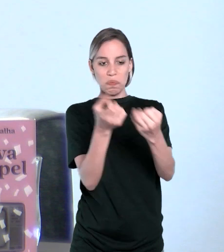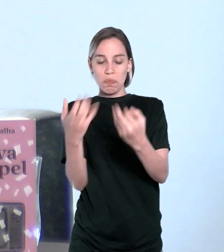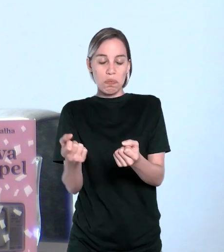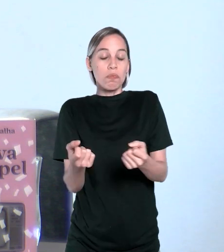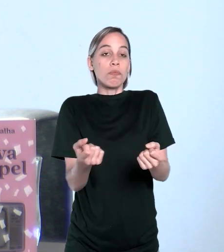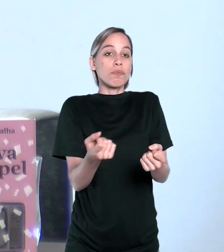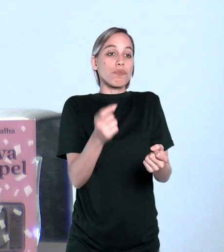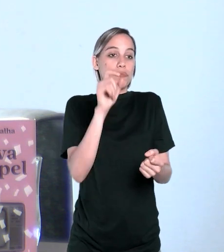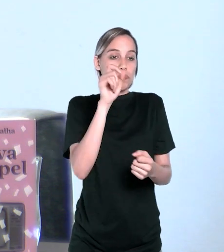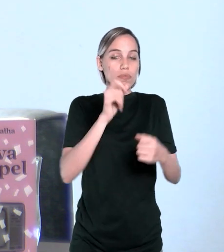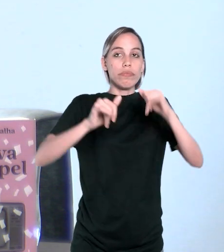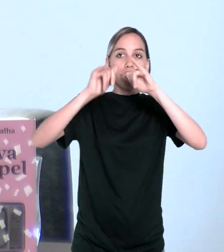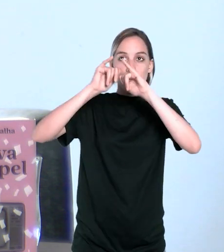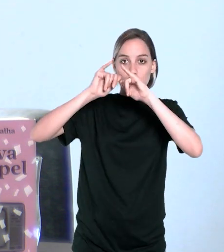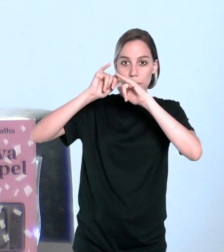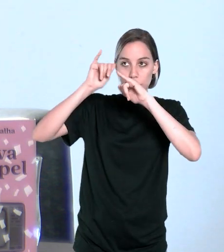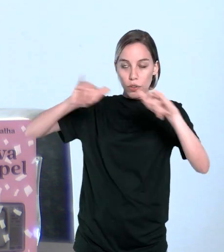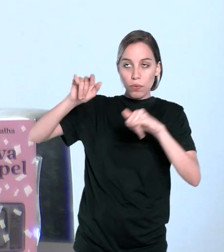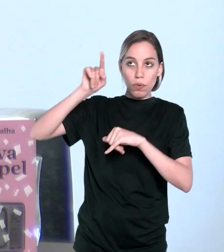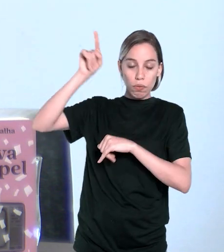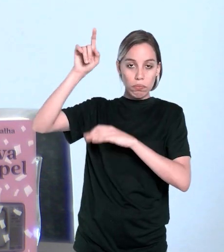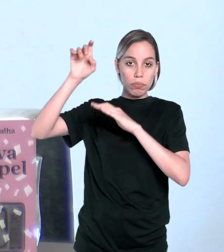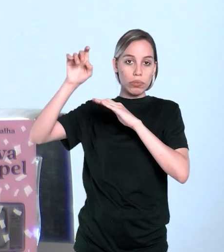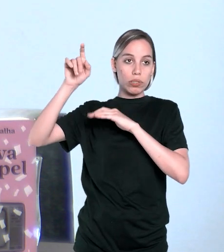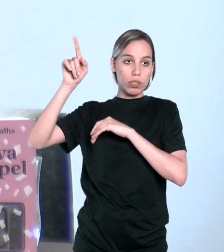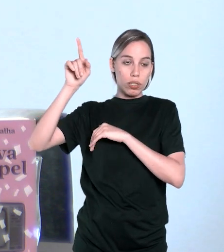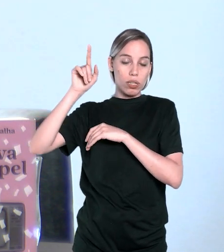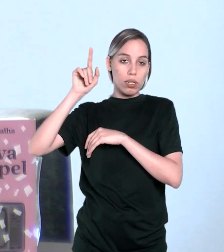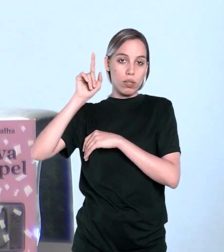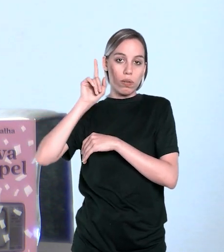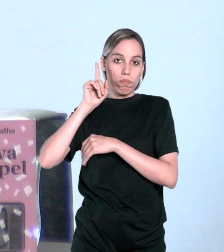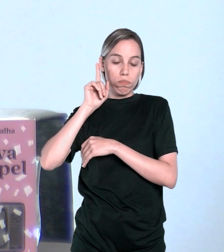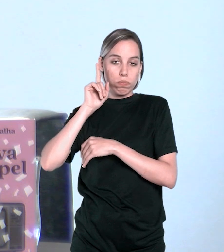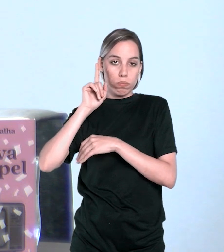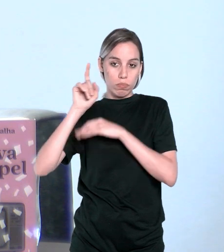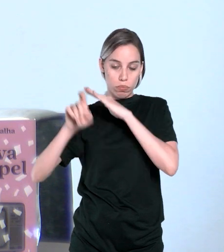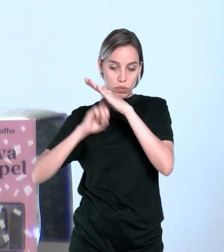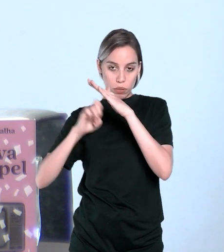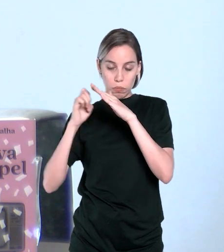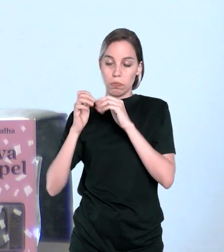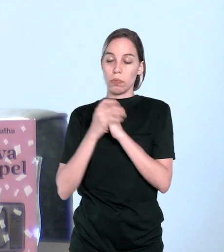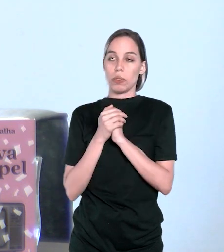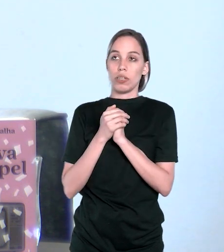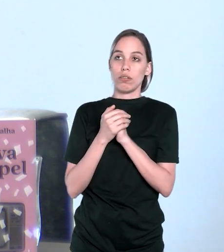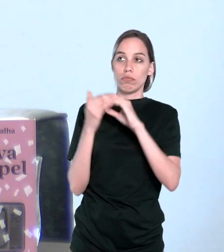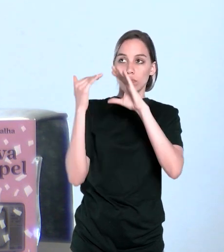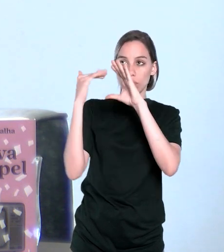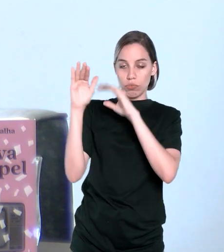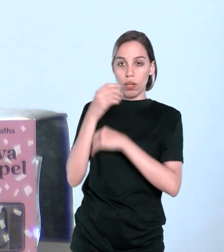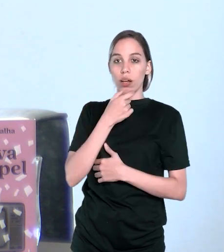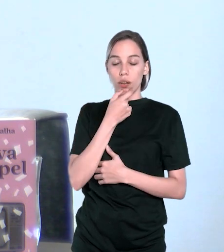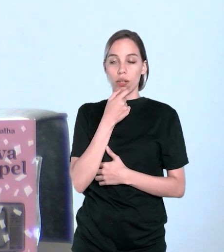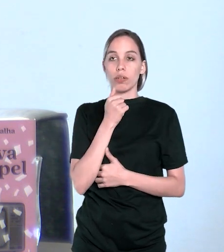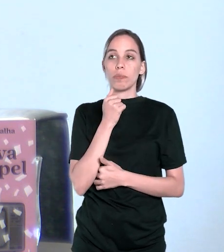livro, a minha gente, na época, levou o livro para Frankfurt e se apaixonou pelo